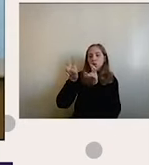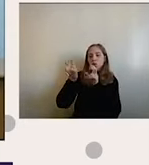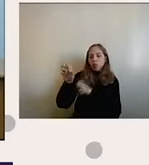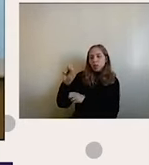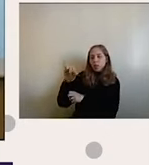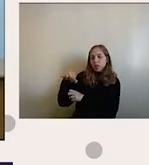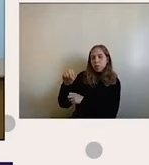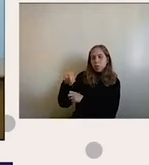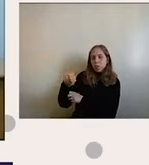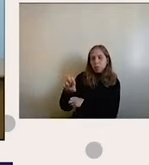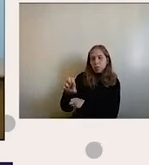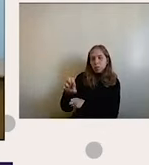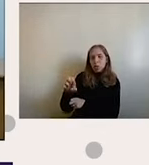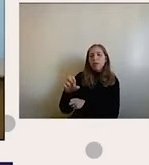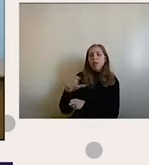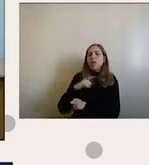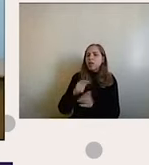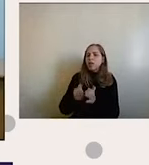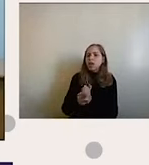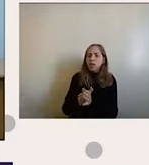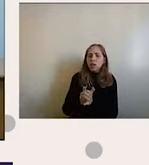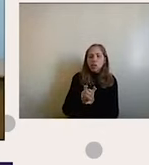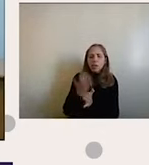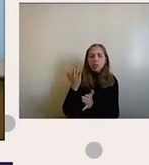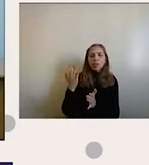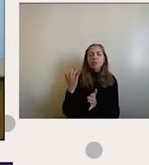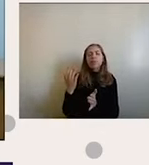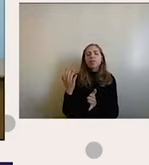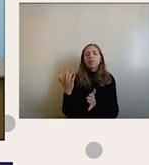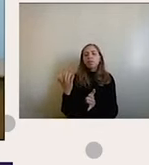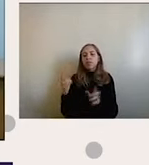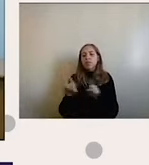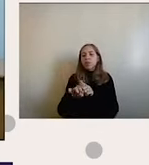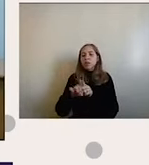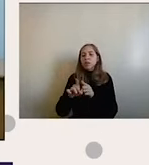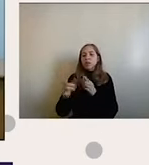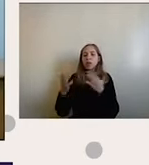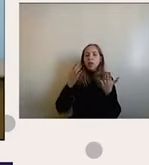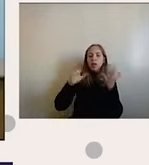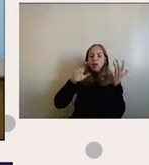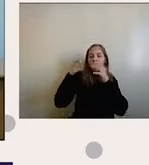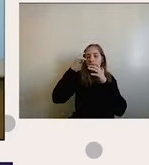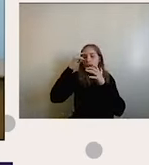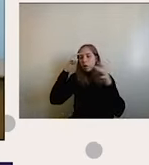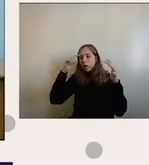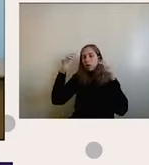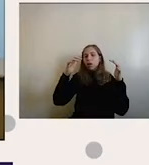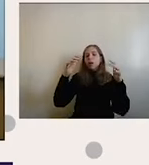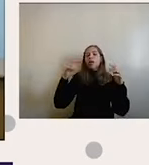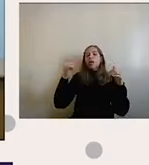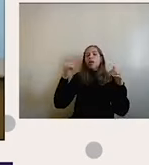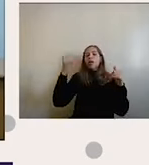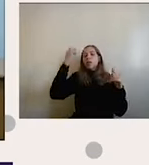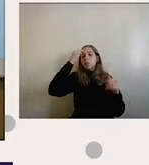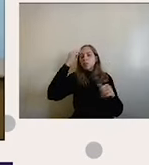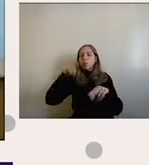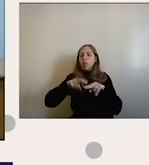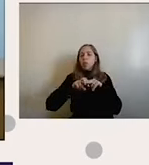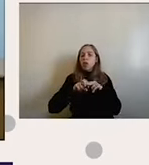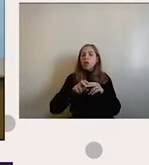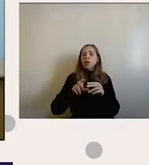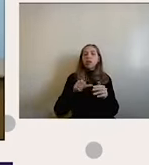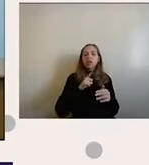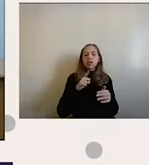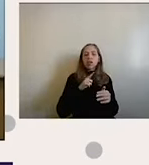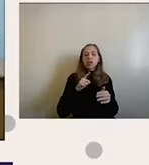que em diversas vezes, né, o transtorno mental vem após uma negativa do reconhecimento do